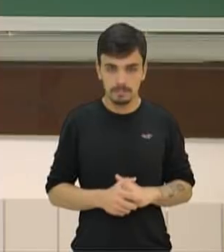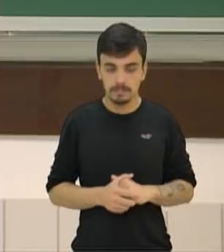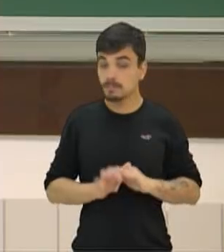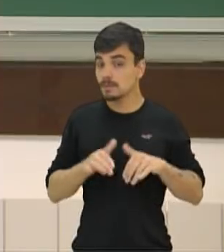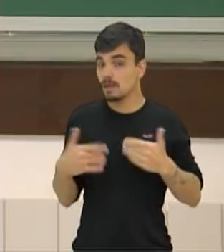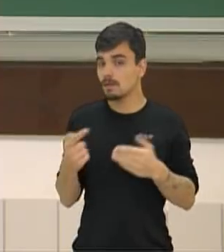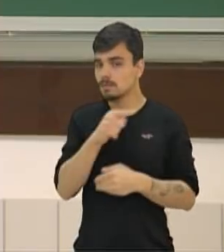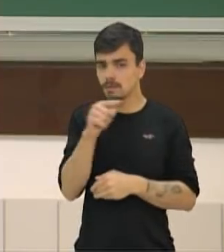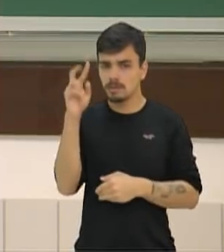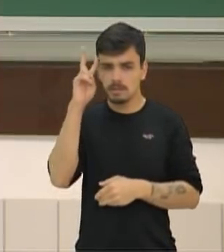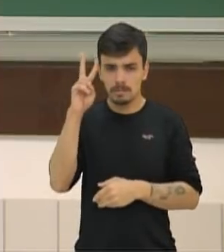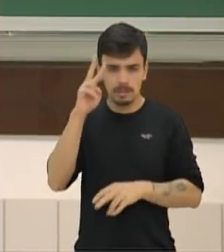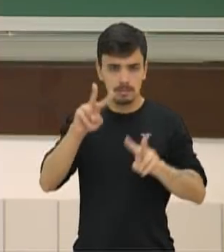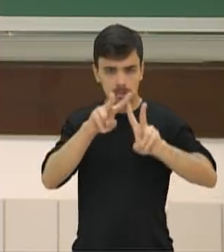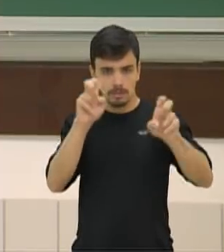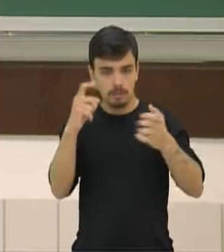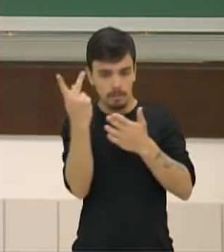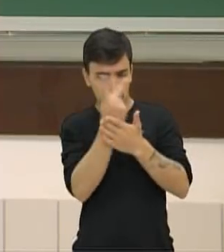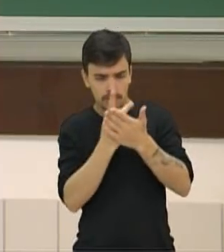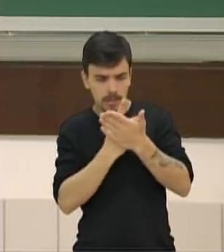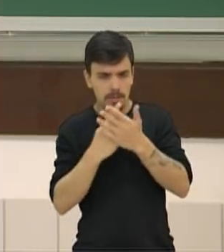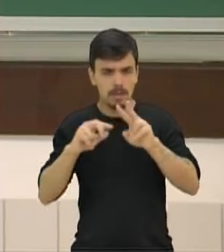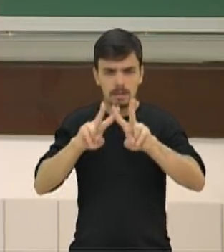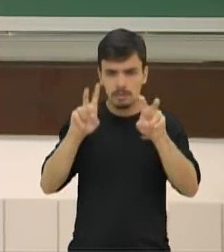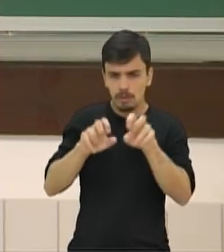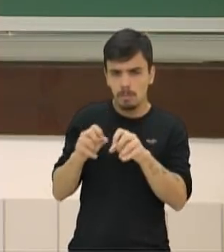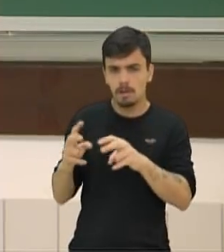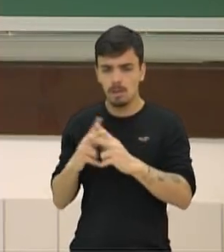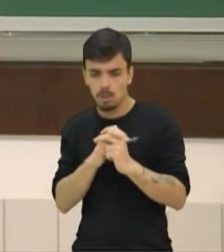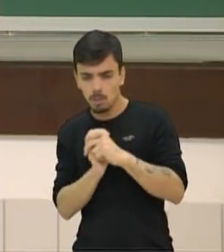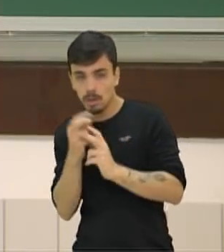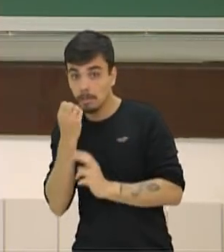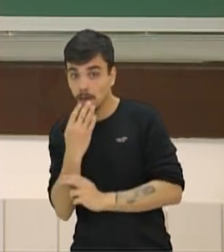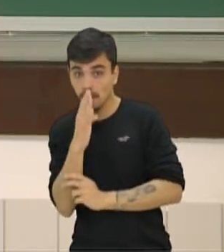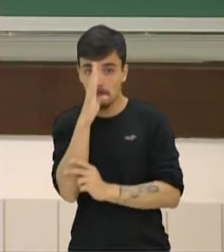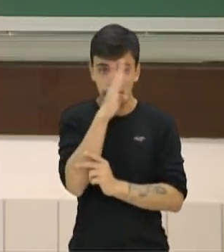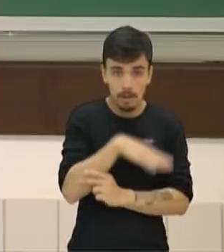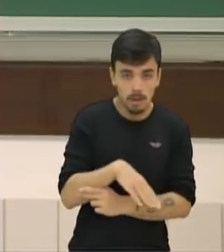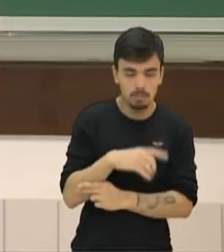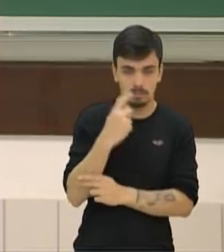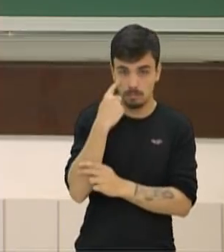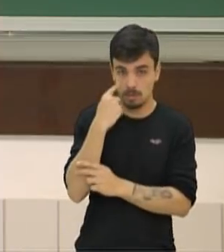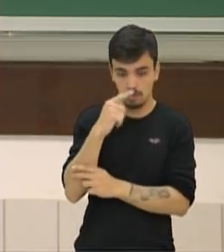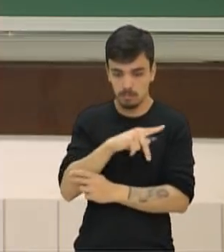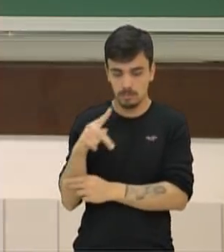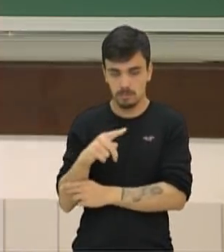E aí, lembraram do desenho que trabalha a questão da luta do bem e do mal? A prof também trouxe